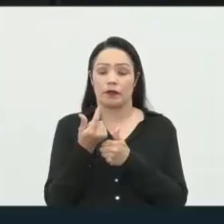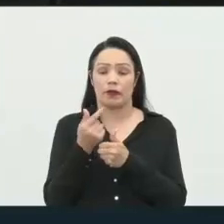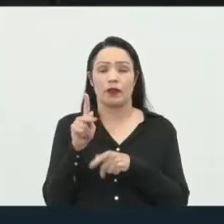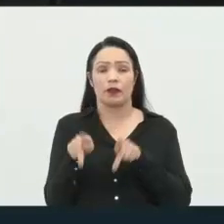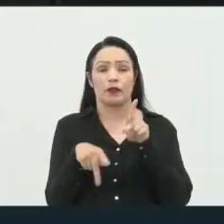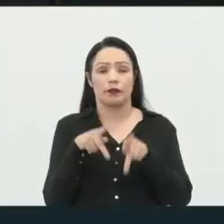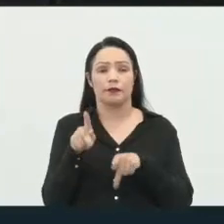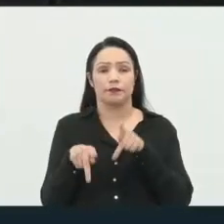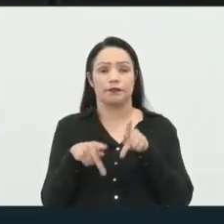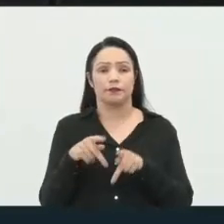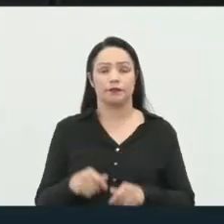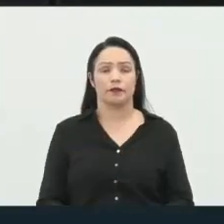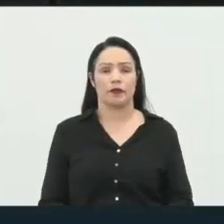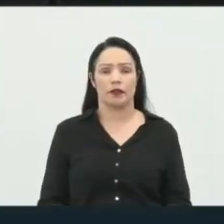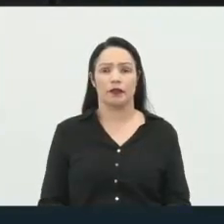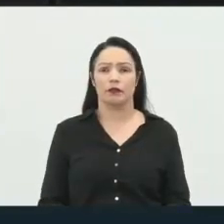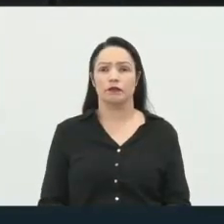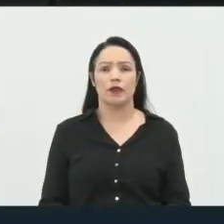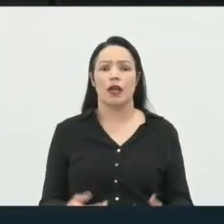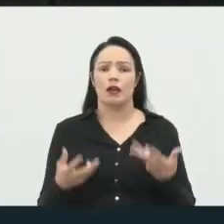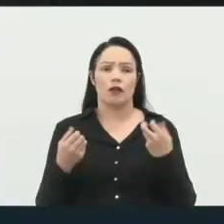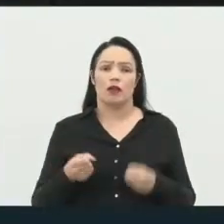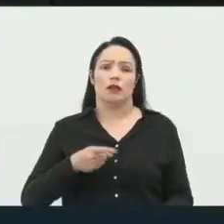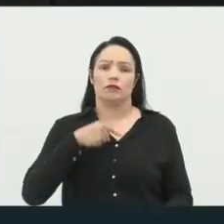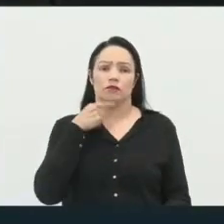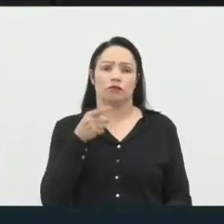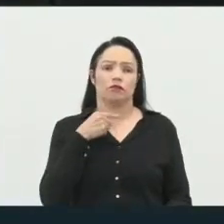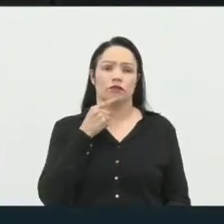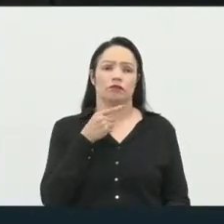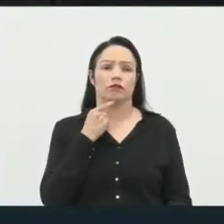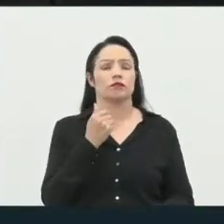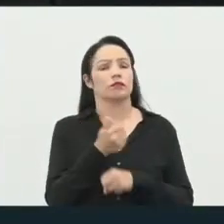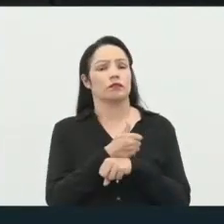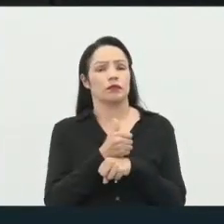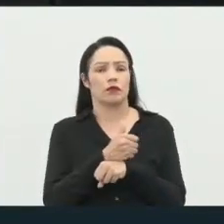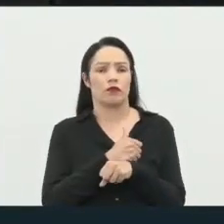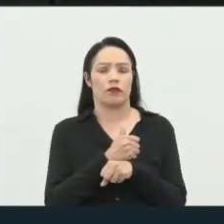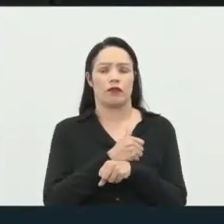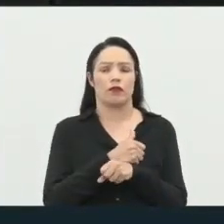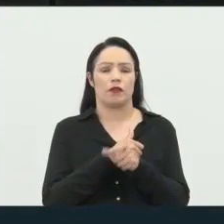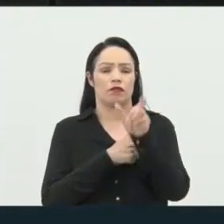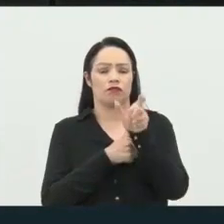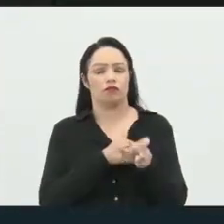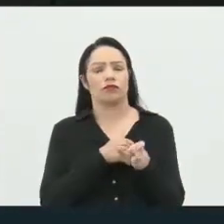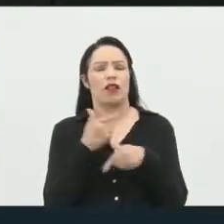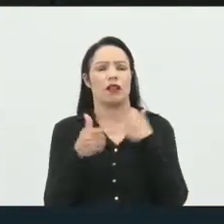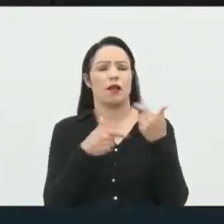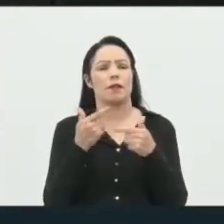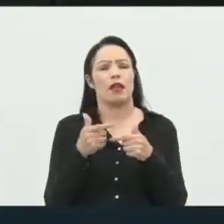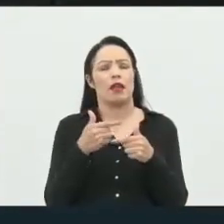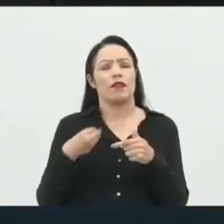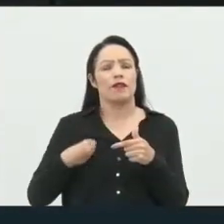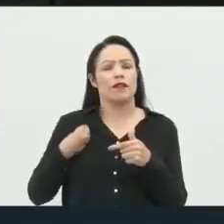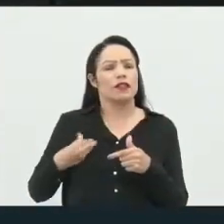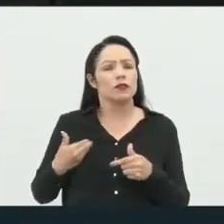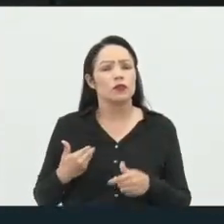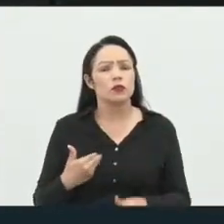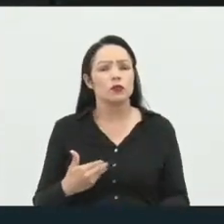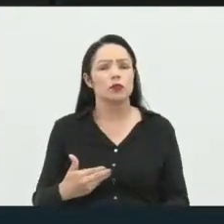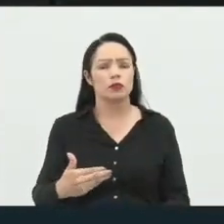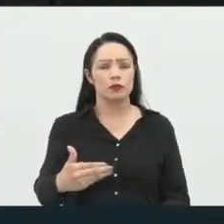é inadmissível o mal da Saúde trabalhar sua vida inteira dentro do nossos equipamentos de saúde